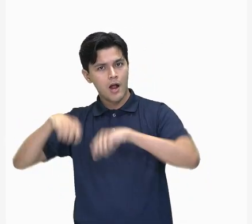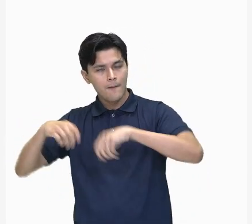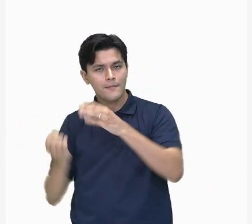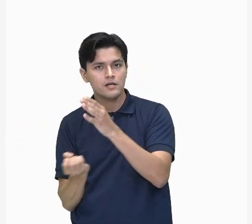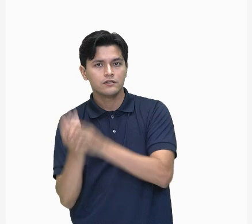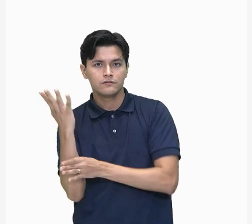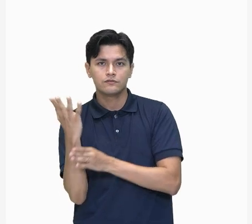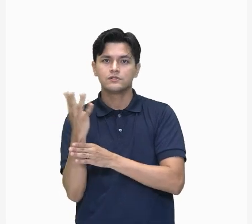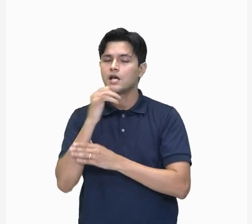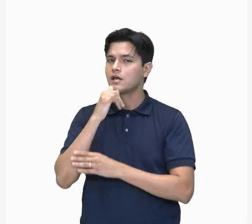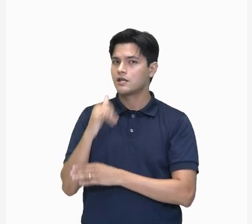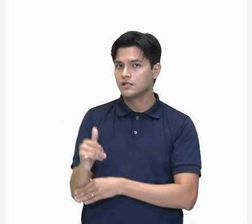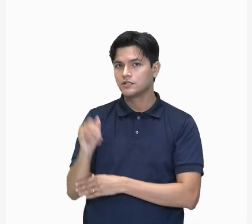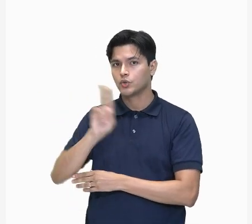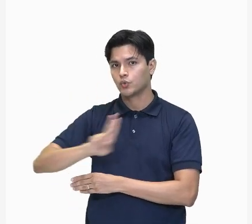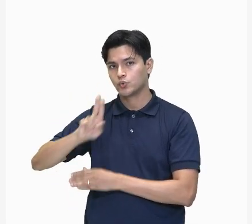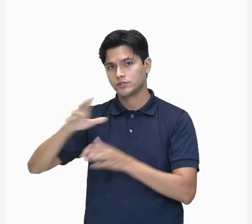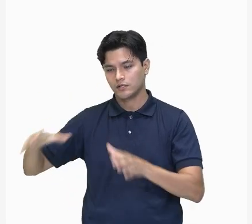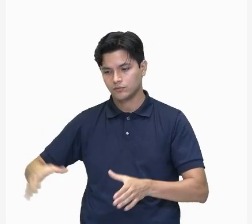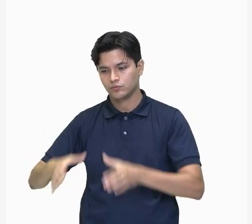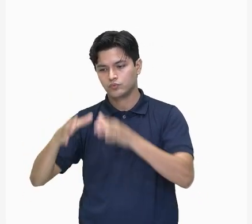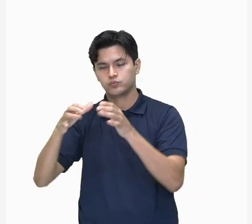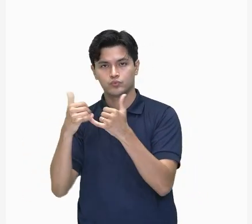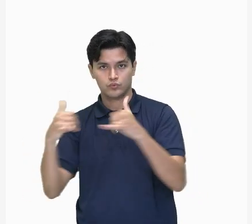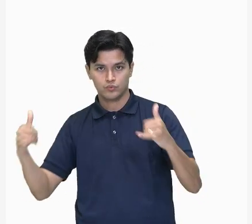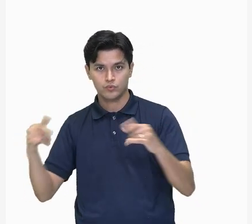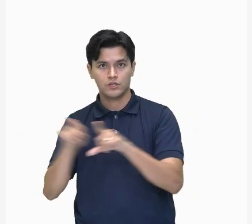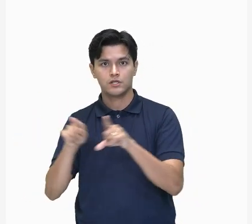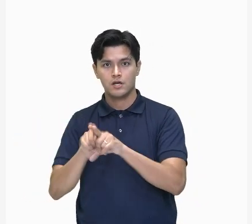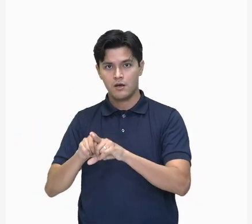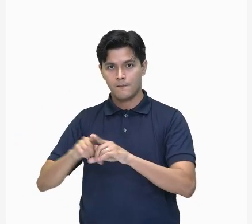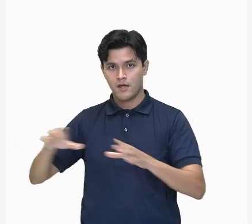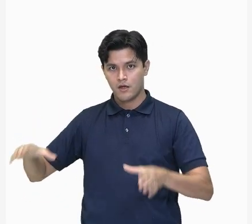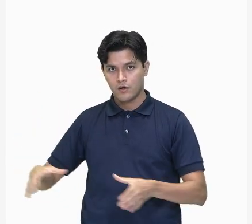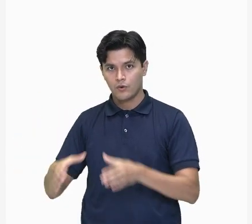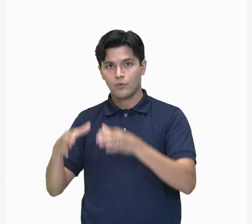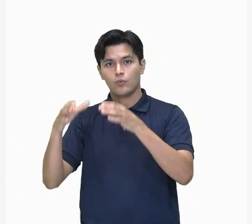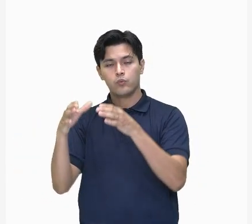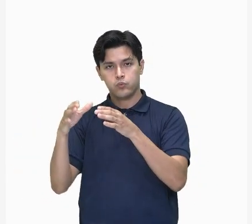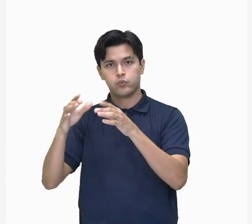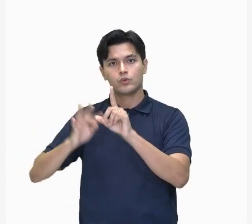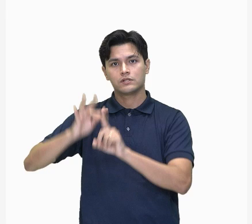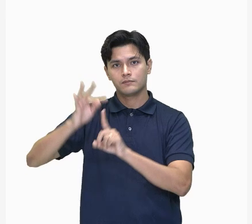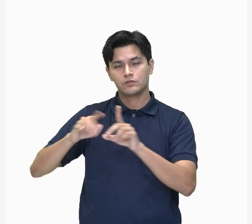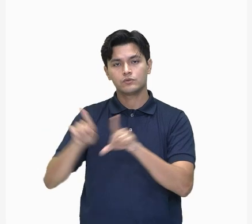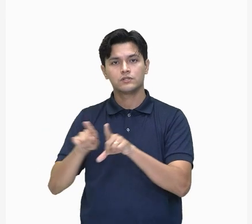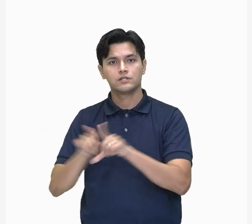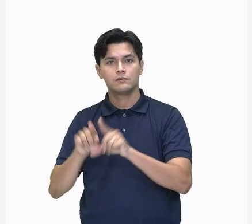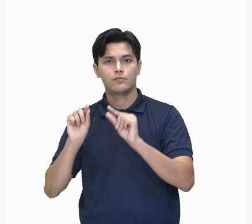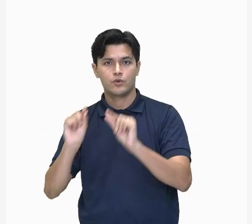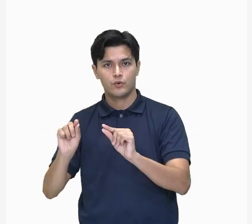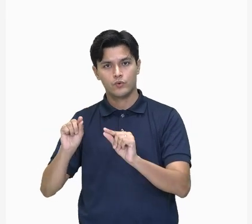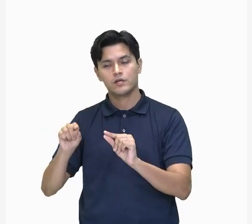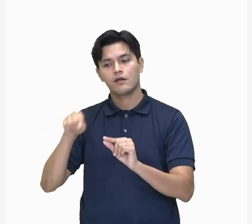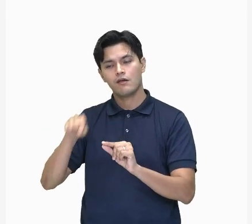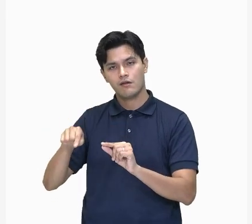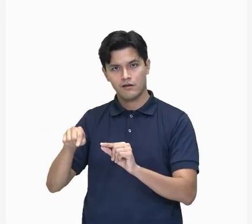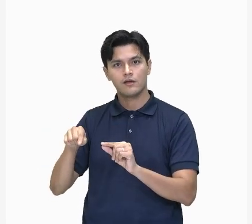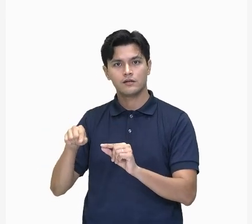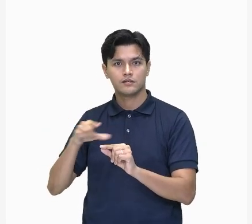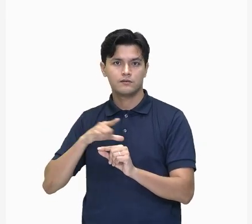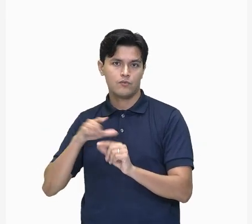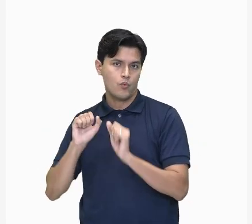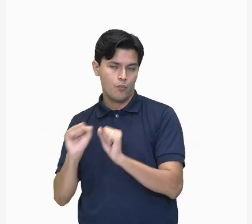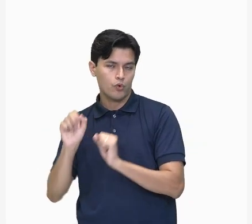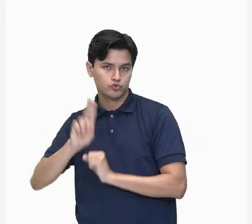usinas elétricas e termoelétricas e combustíveis para veículos como gás de cozinha, entre outros produtos.